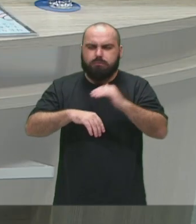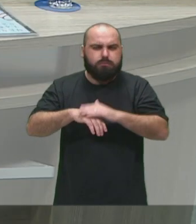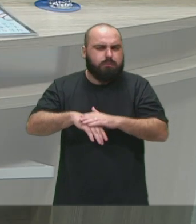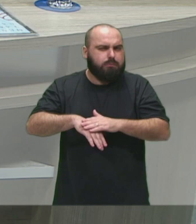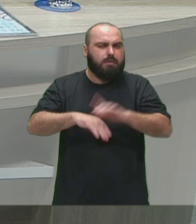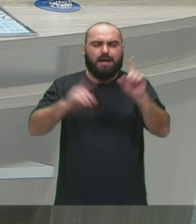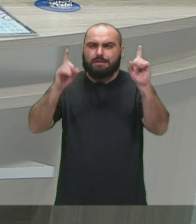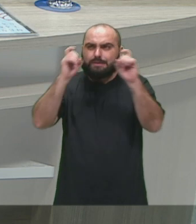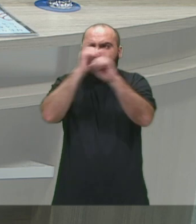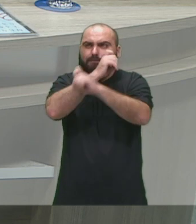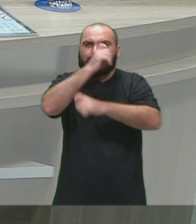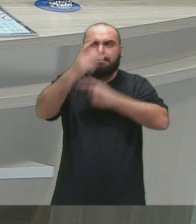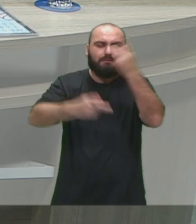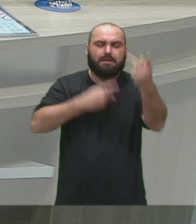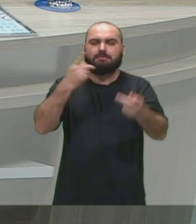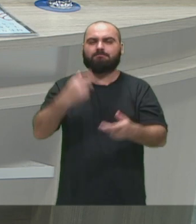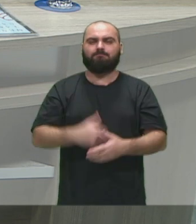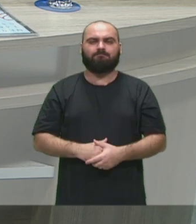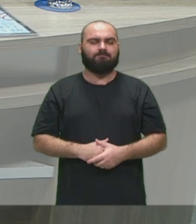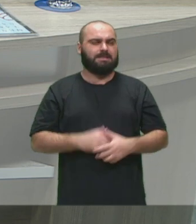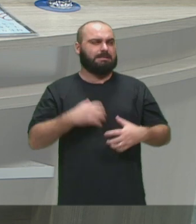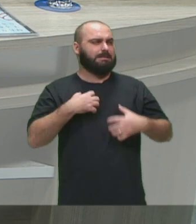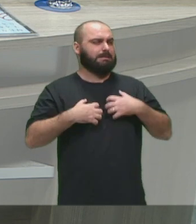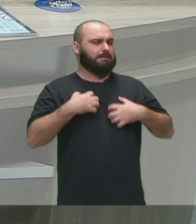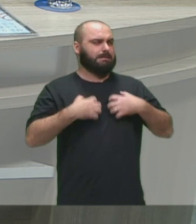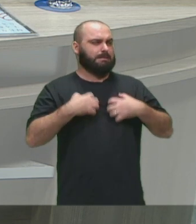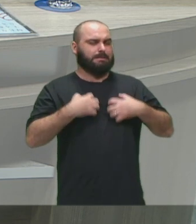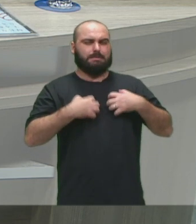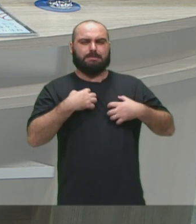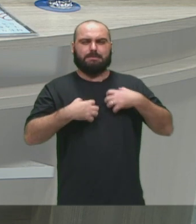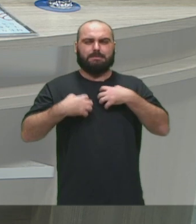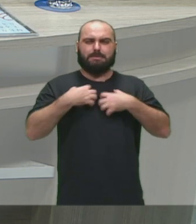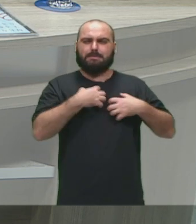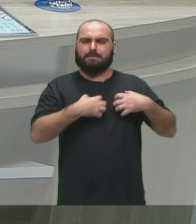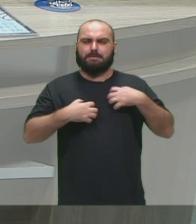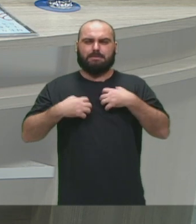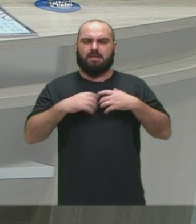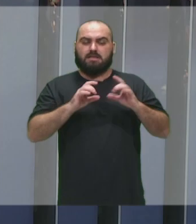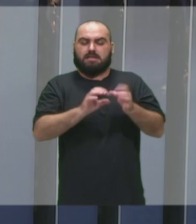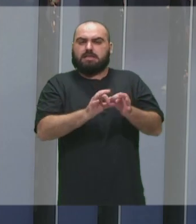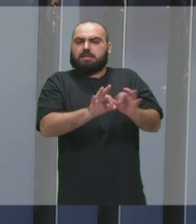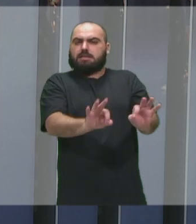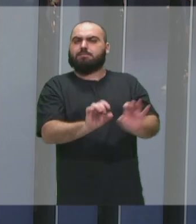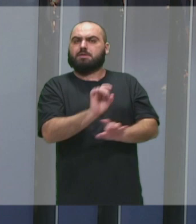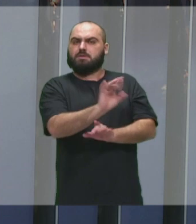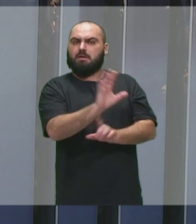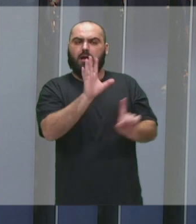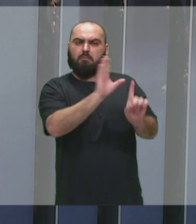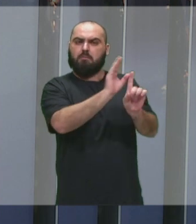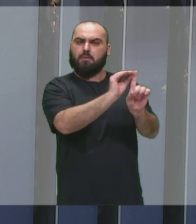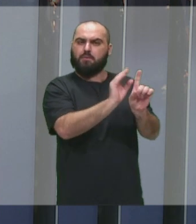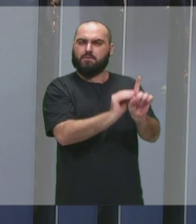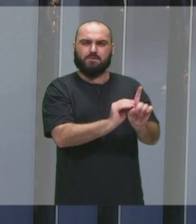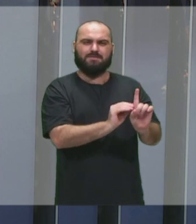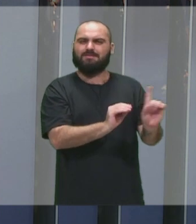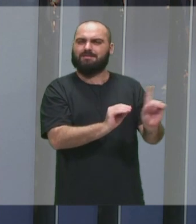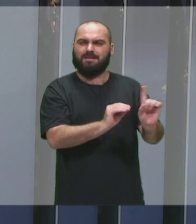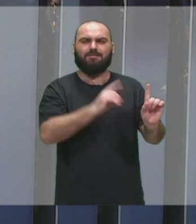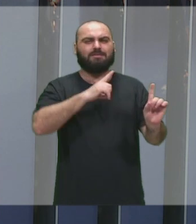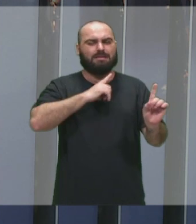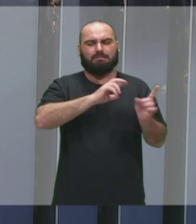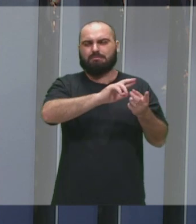masculinidade. Mexe com muito mais coisas do que simplesmente o abuso cometido, né? Essa questão de